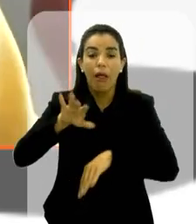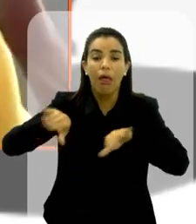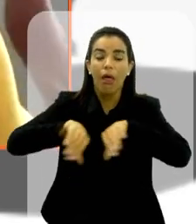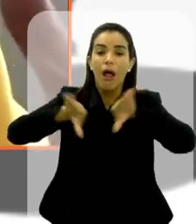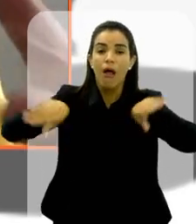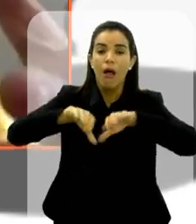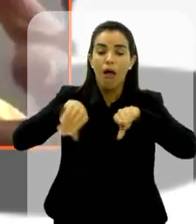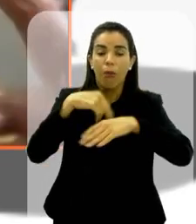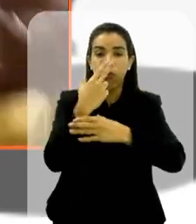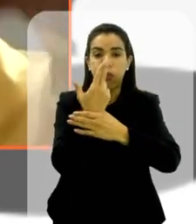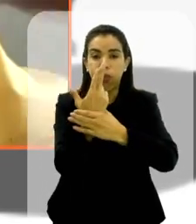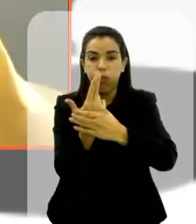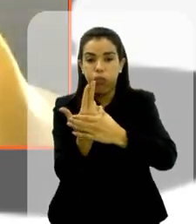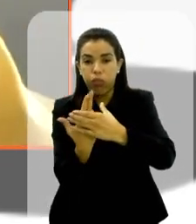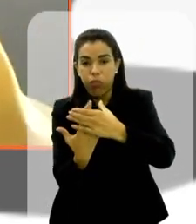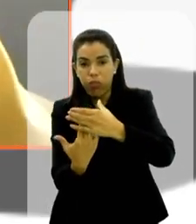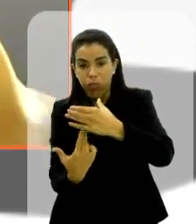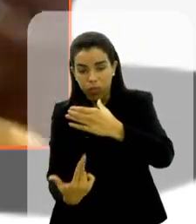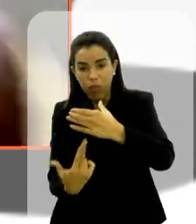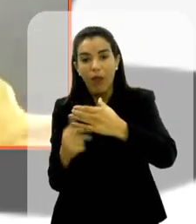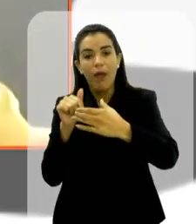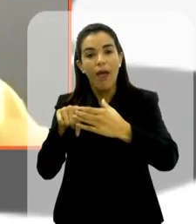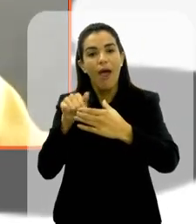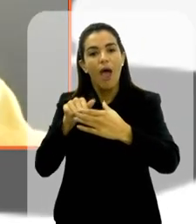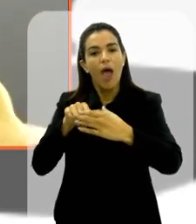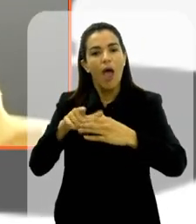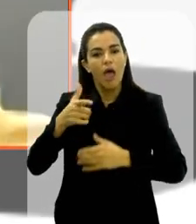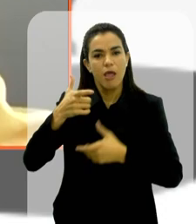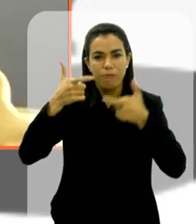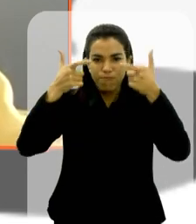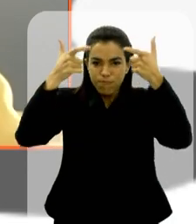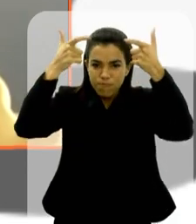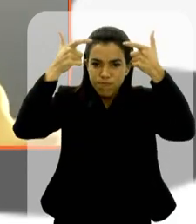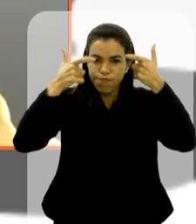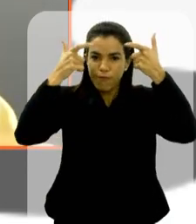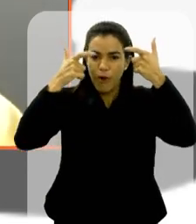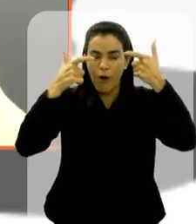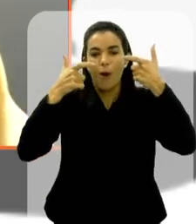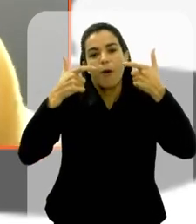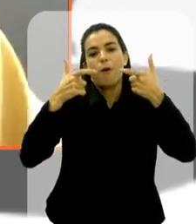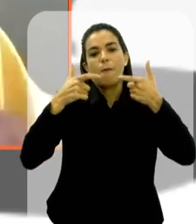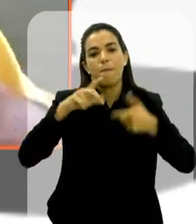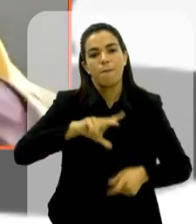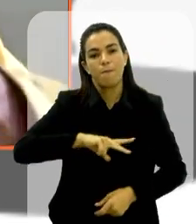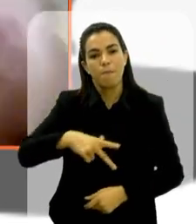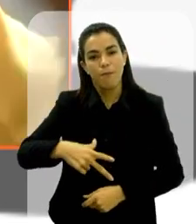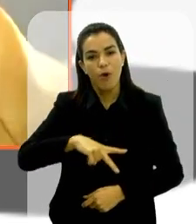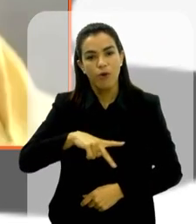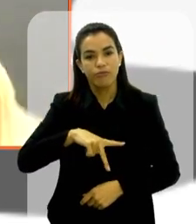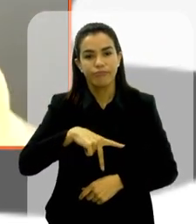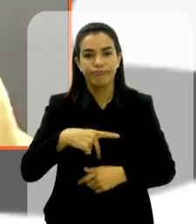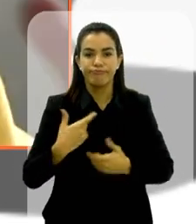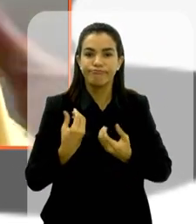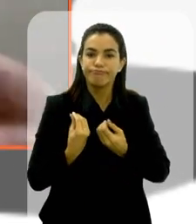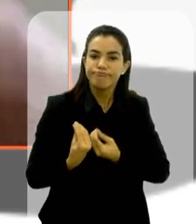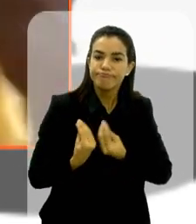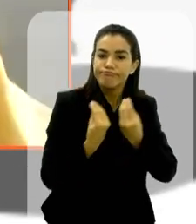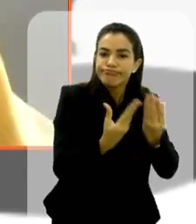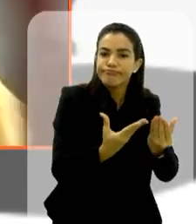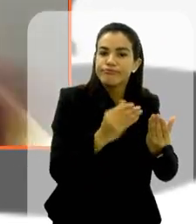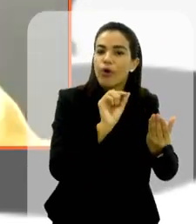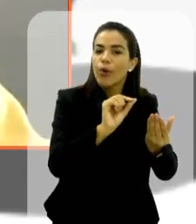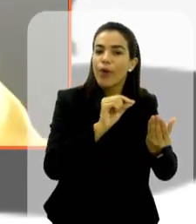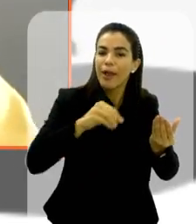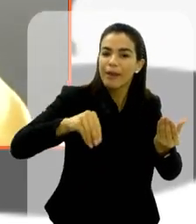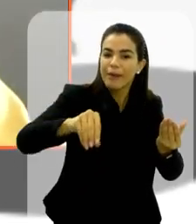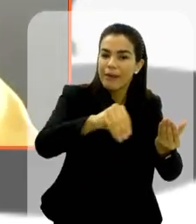lá, salvou, aí a corte portuguesa presenteou Araribóia com uma porção de terra, que foi